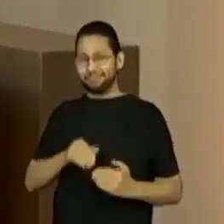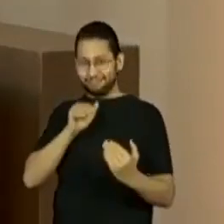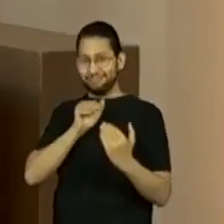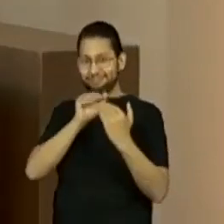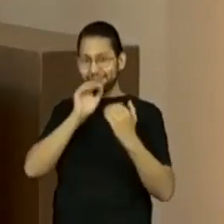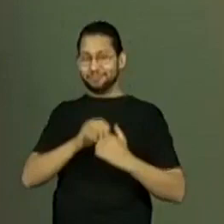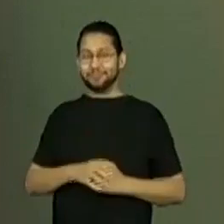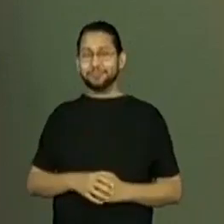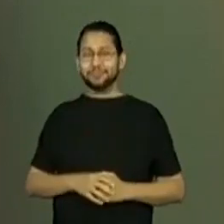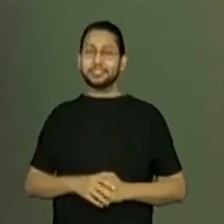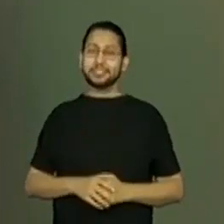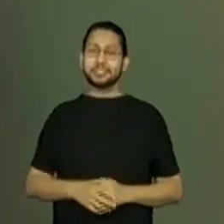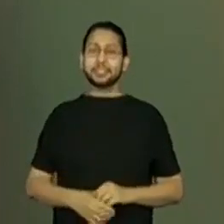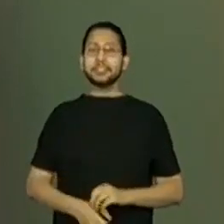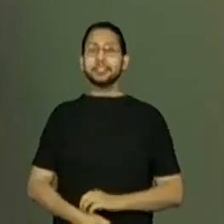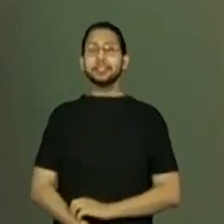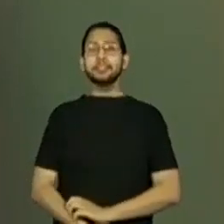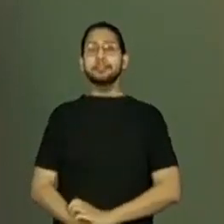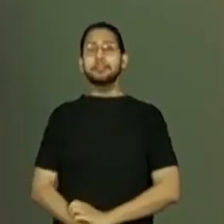gente,